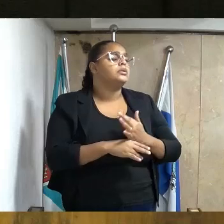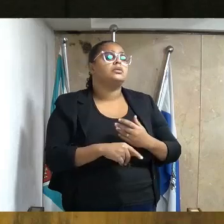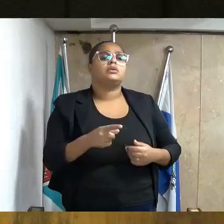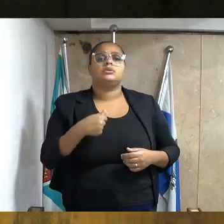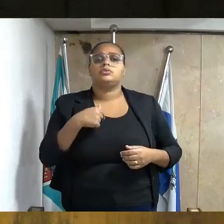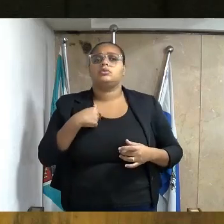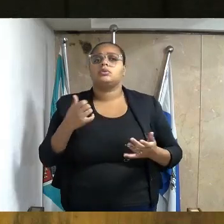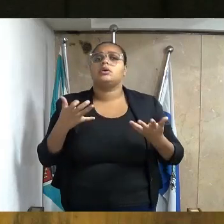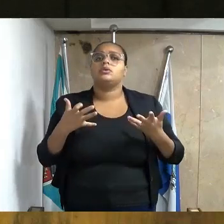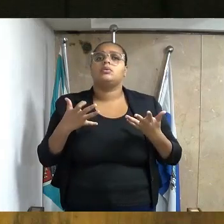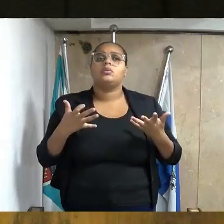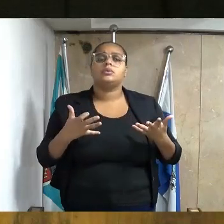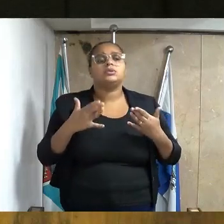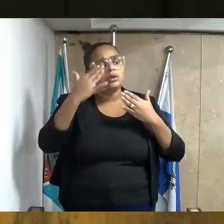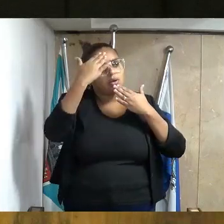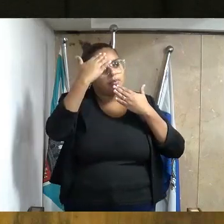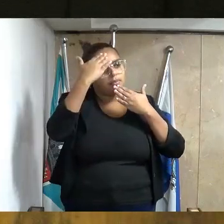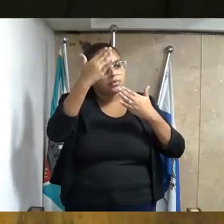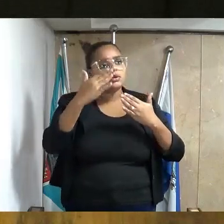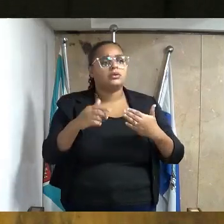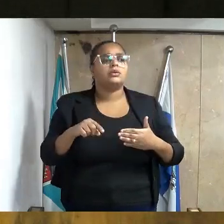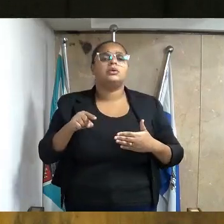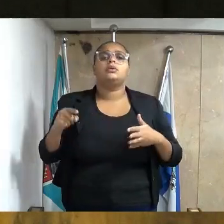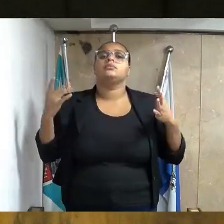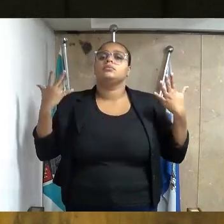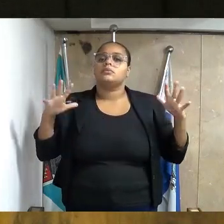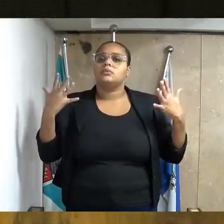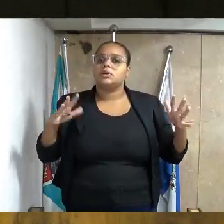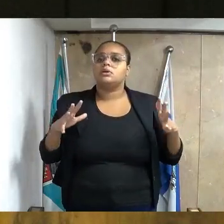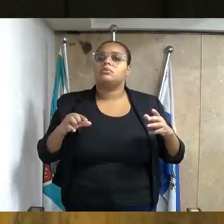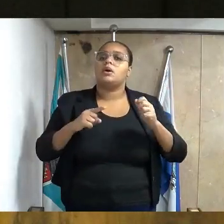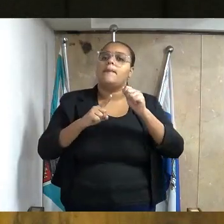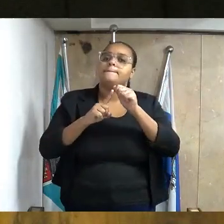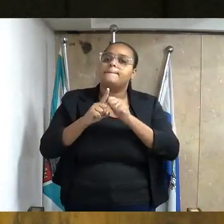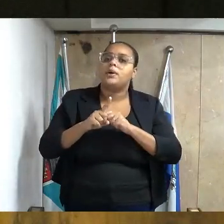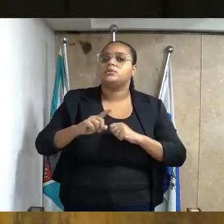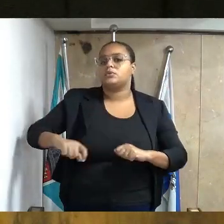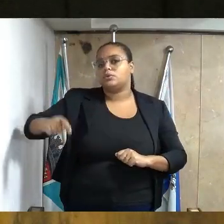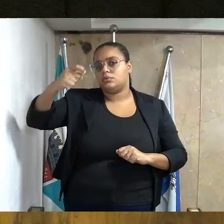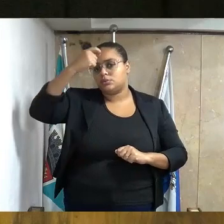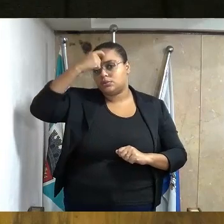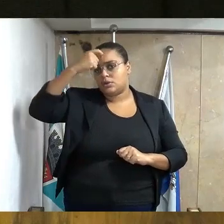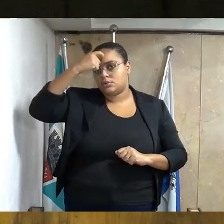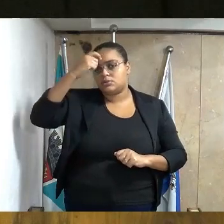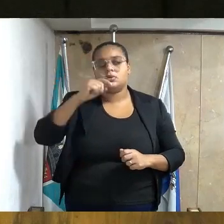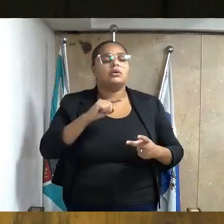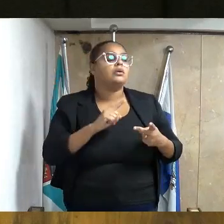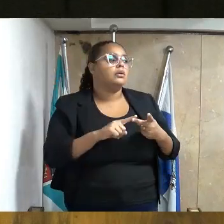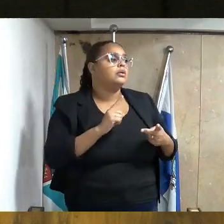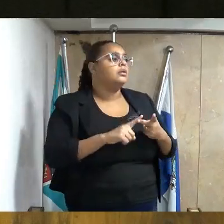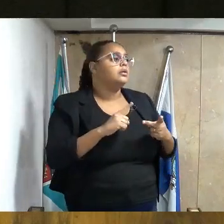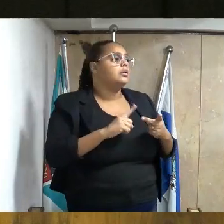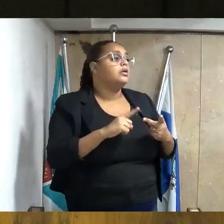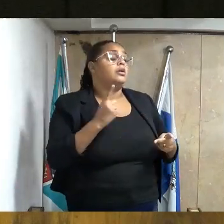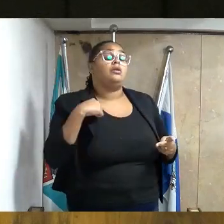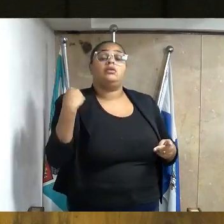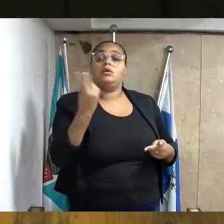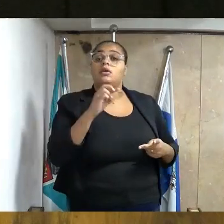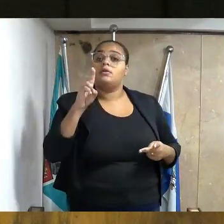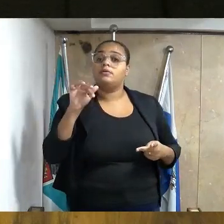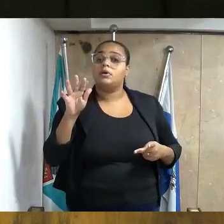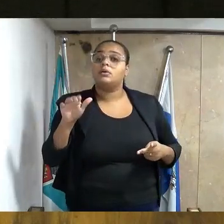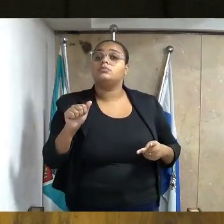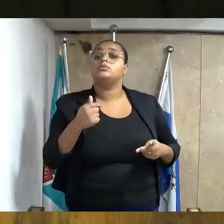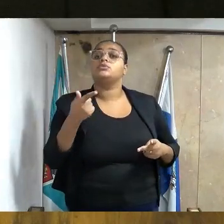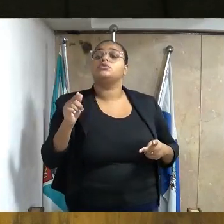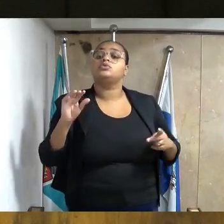aqui hoje parabenizar o Beto Gabriel, porque é um mês de conscientização, né? Vamos todos querer um